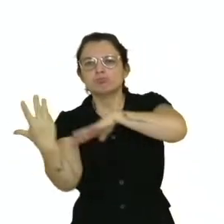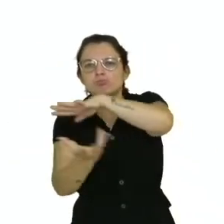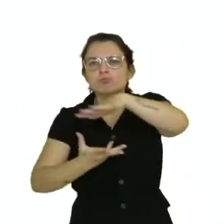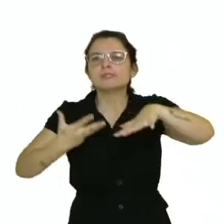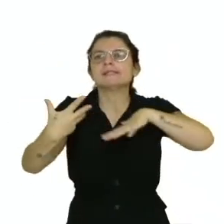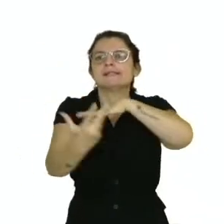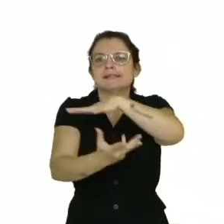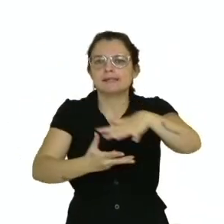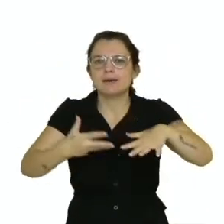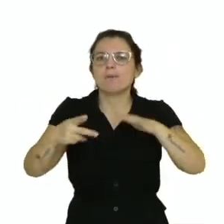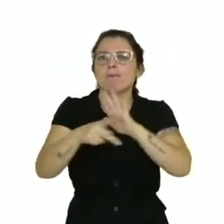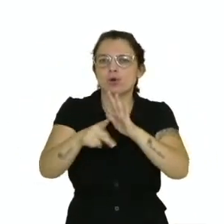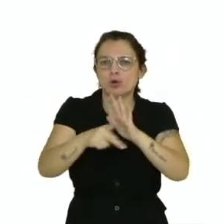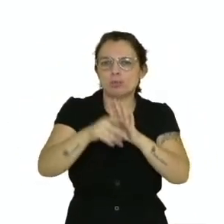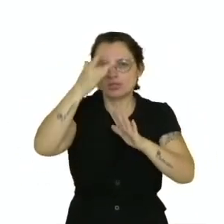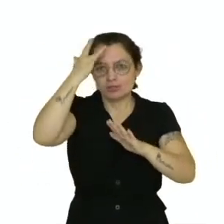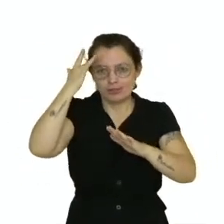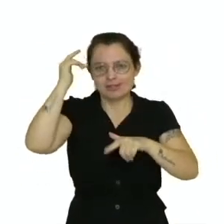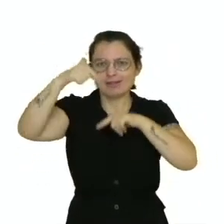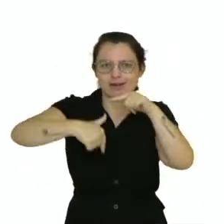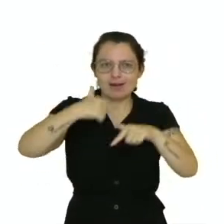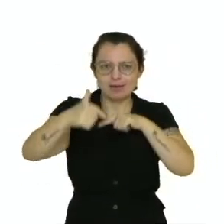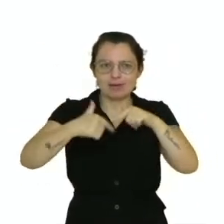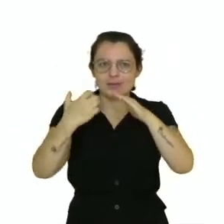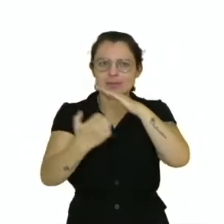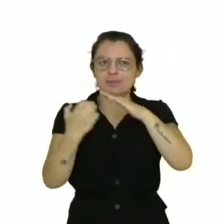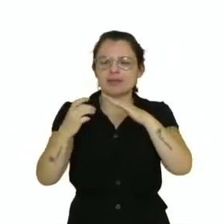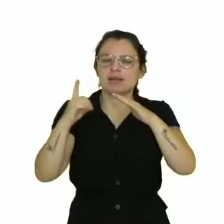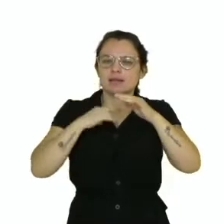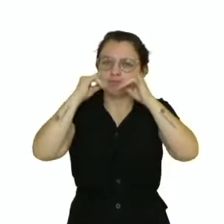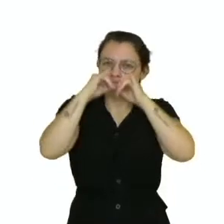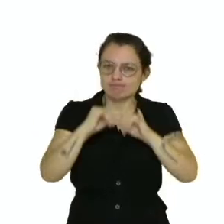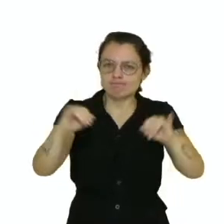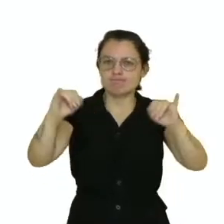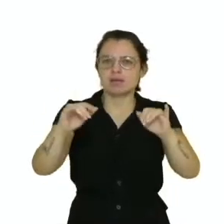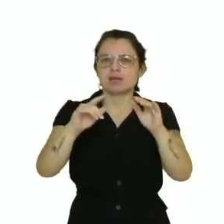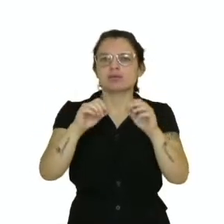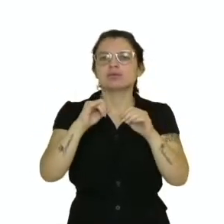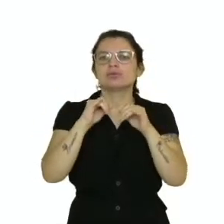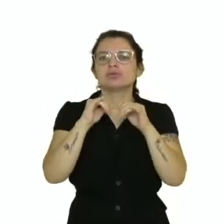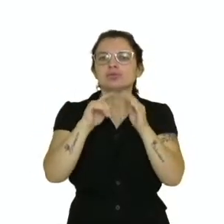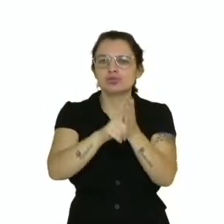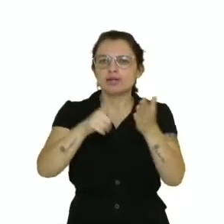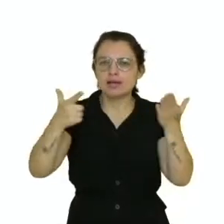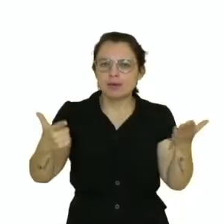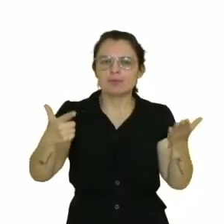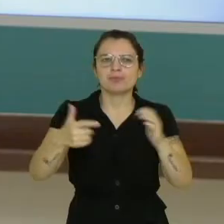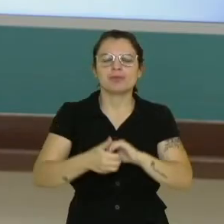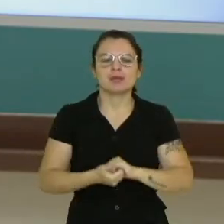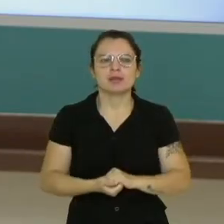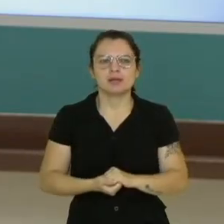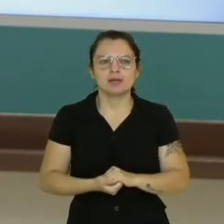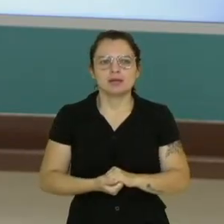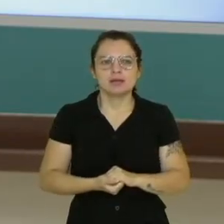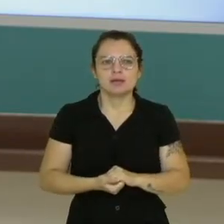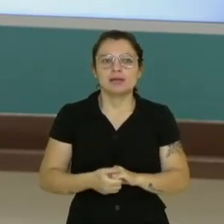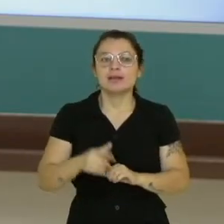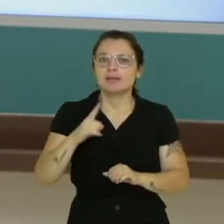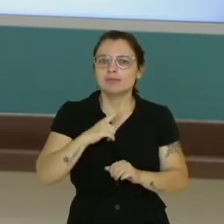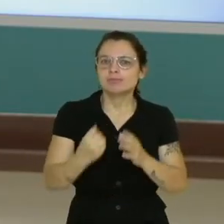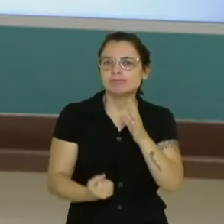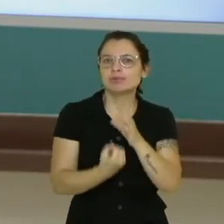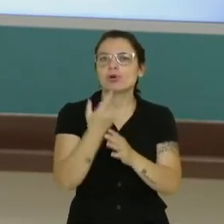por meio de vários jornais, como a gente tem aqui o exemplo, esse jornal, a Plebe. E formaram-se assim também os primeiros